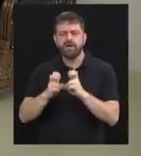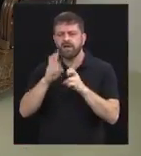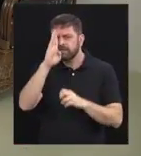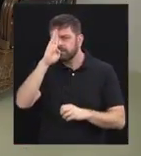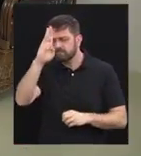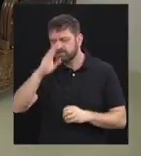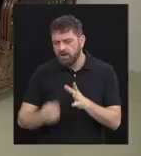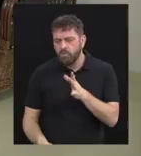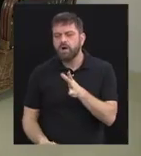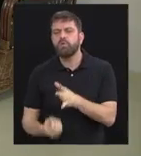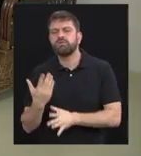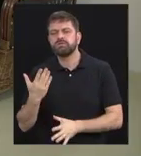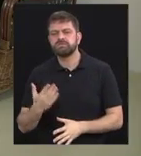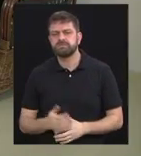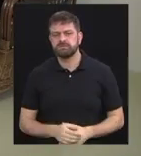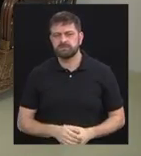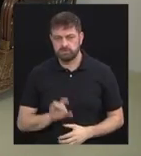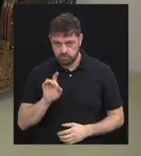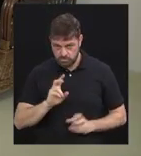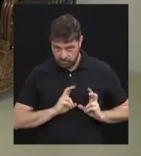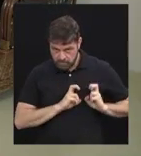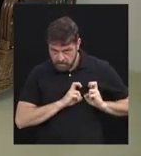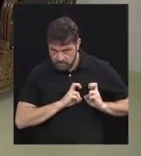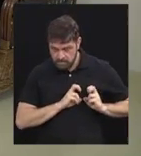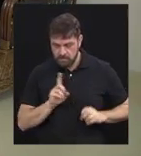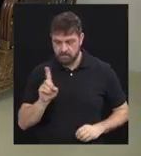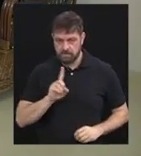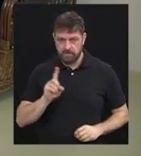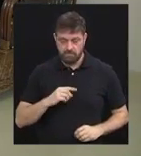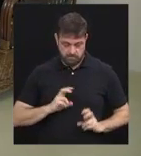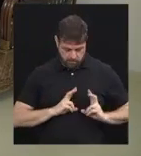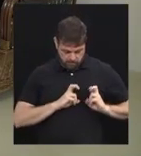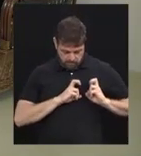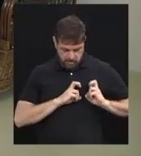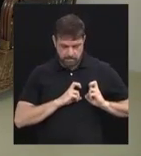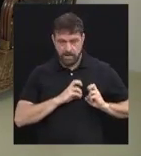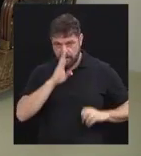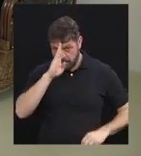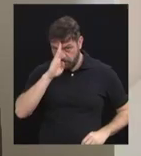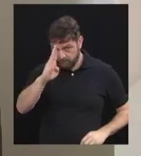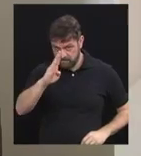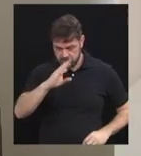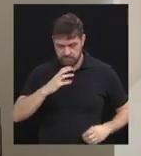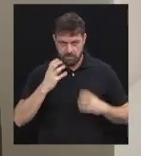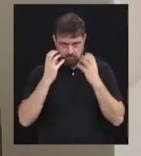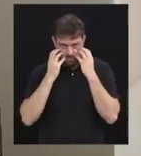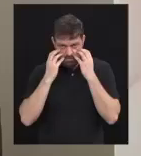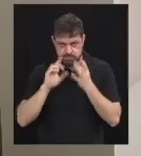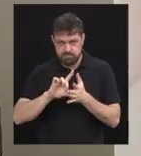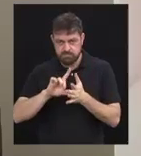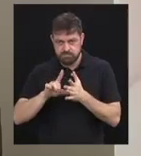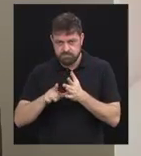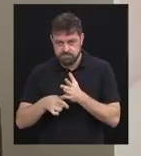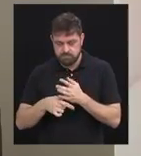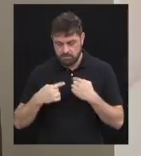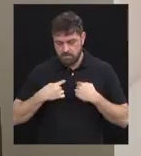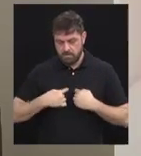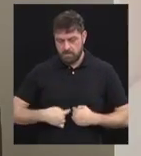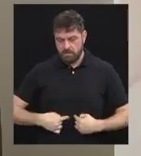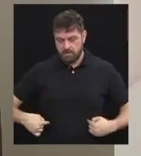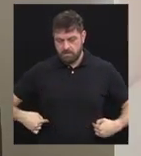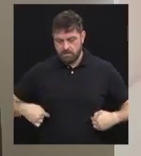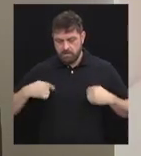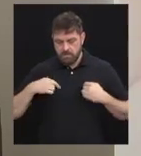são comuns na mulher? Sim, o câncer de mama é o mais frequente na mulher, seguido pelo câncer de pulmão,